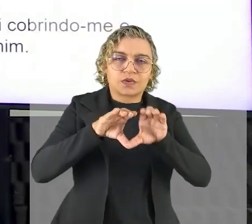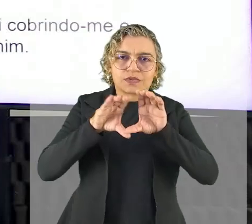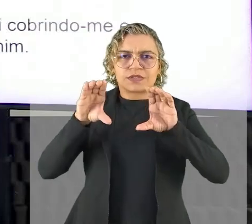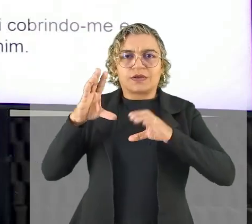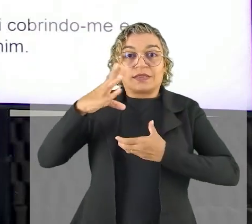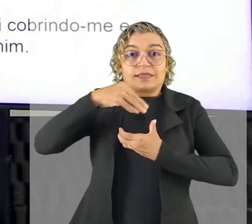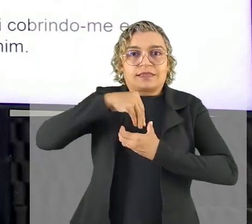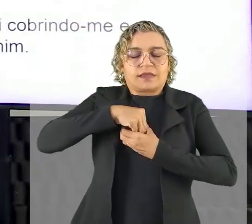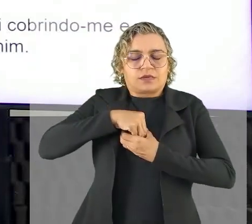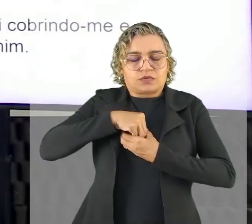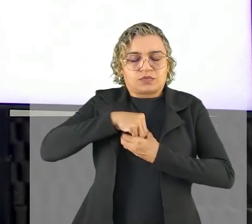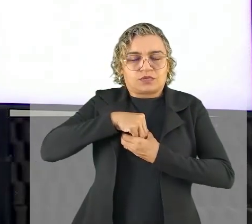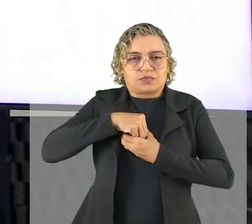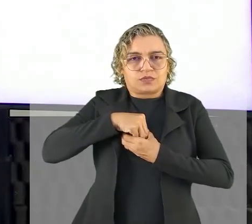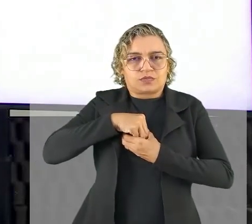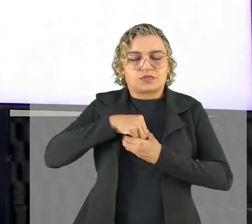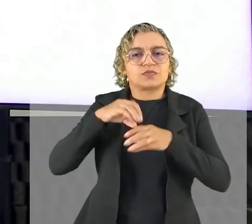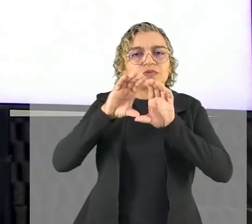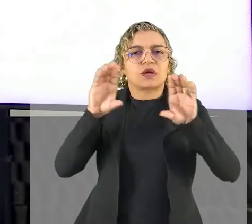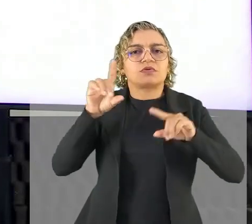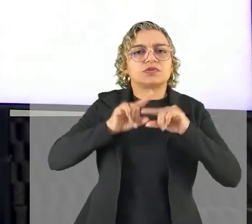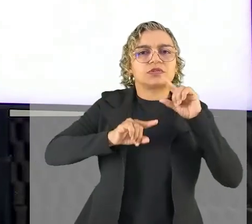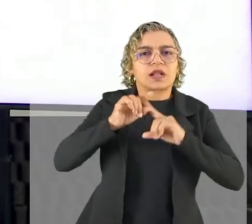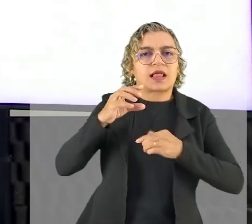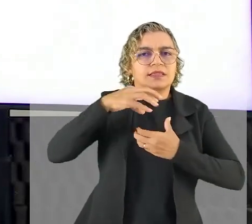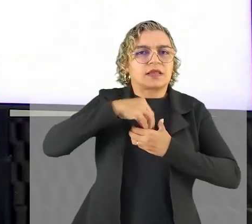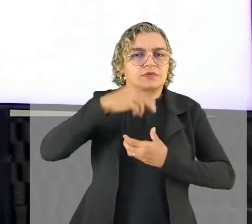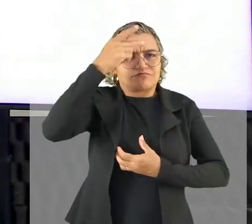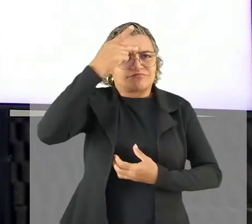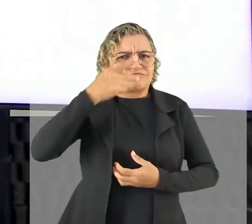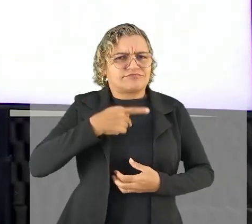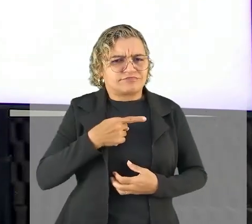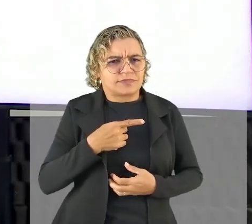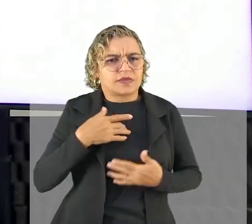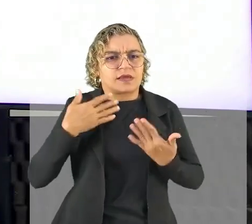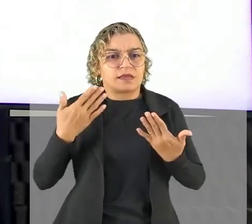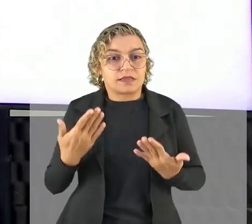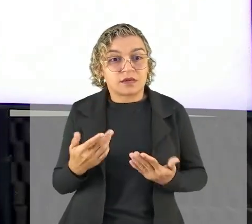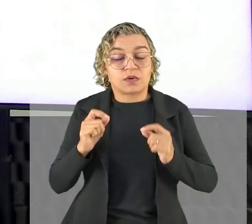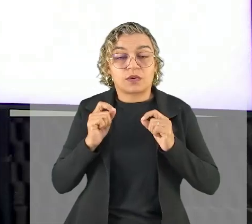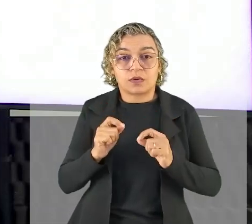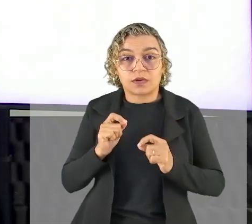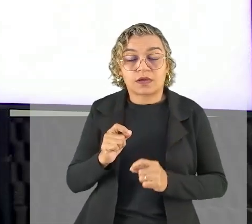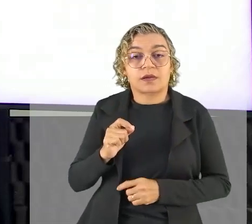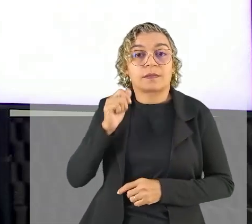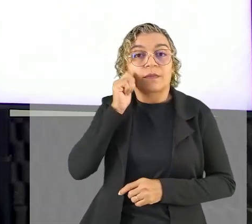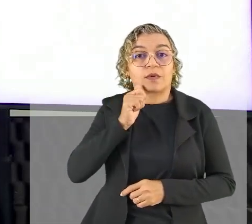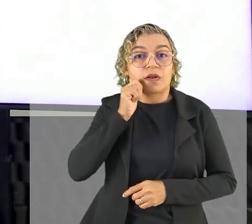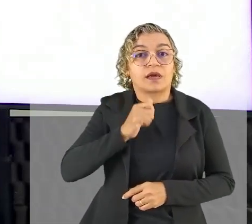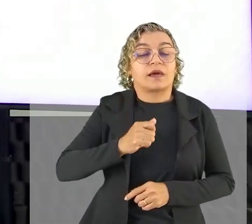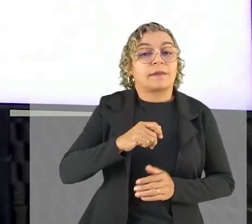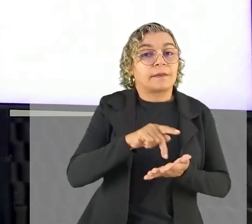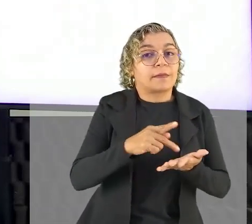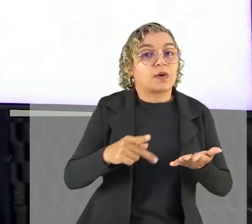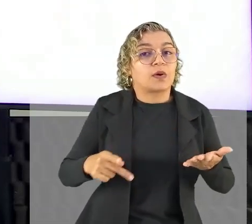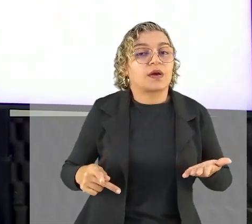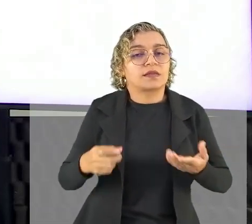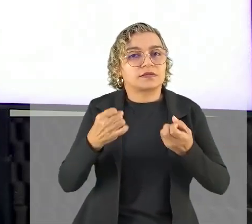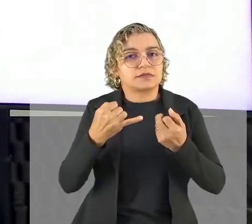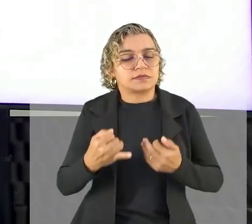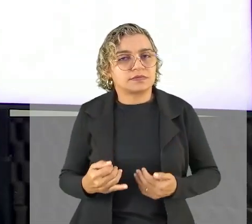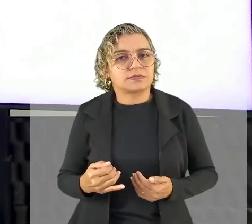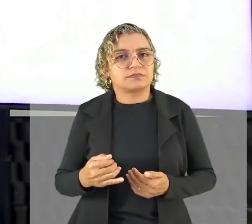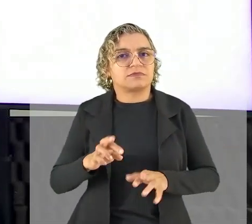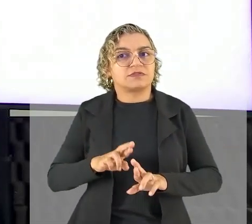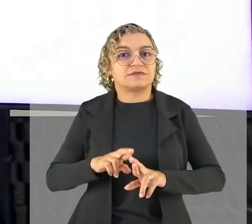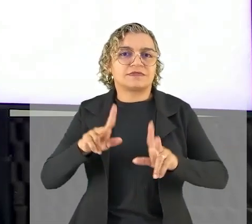mim. Olha só, essa releitura realizada pela poeta inverte as seguintes ideias centrais do